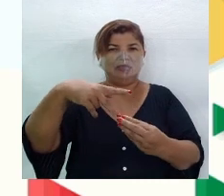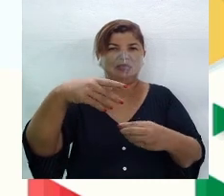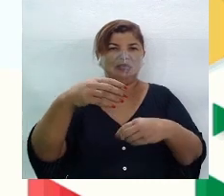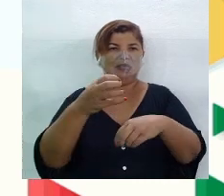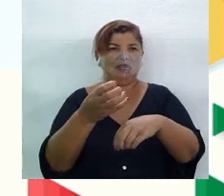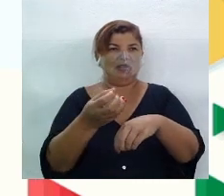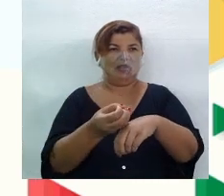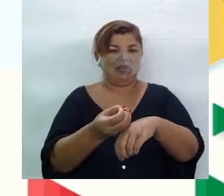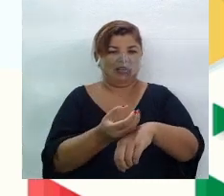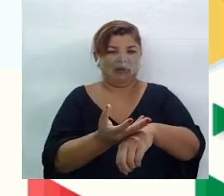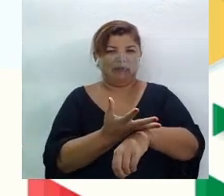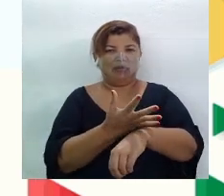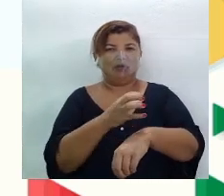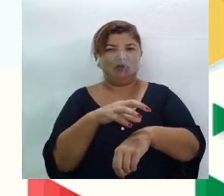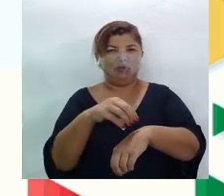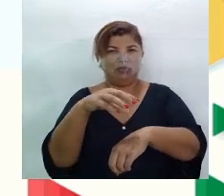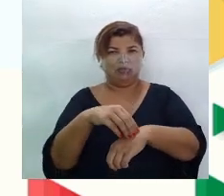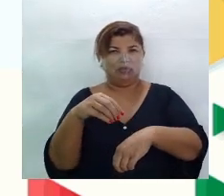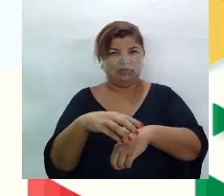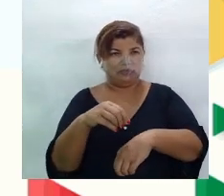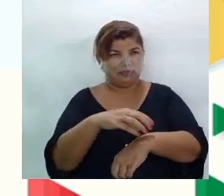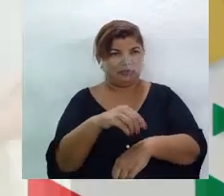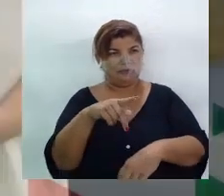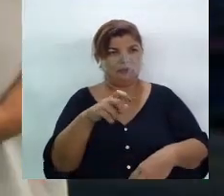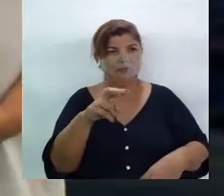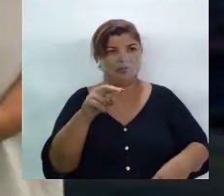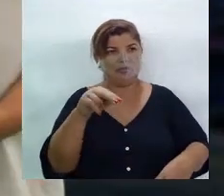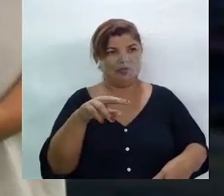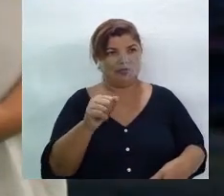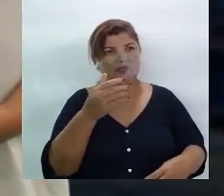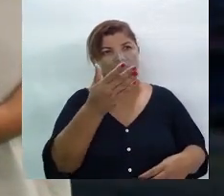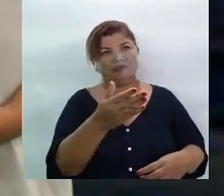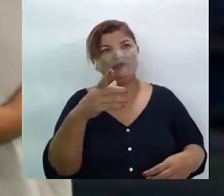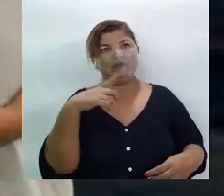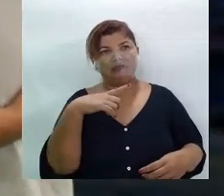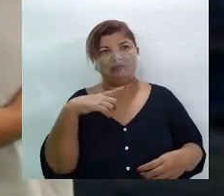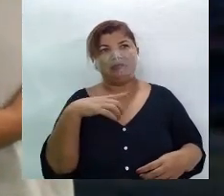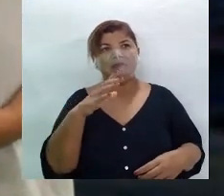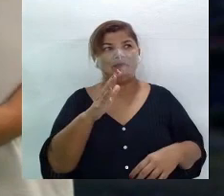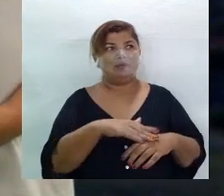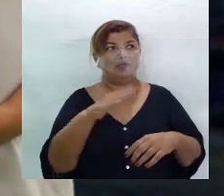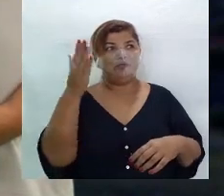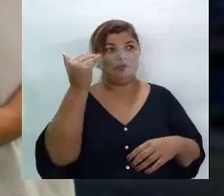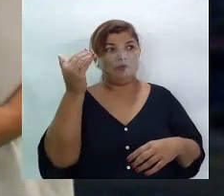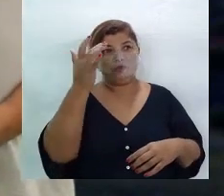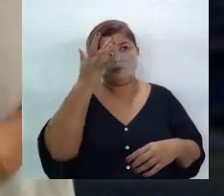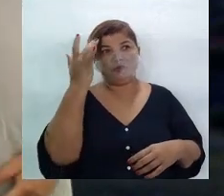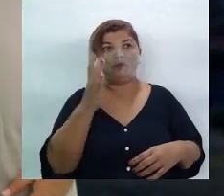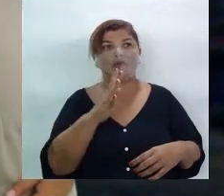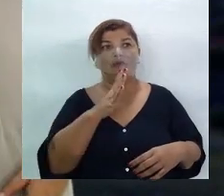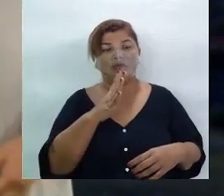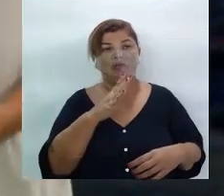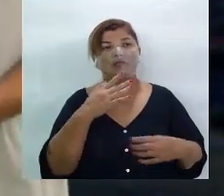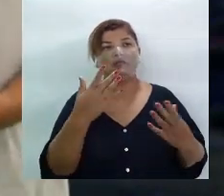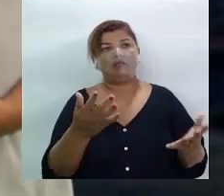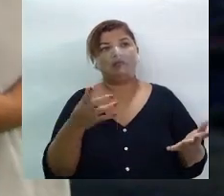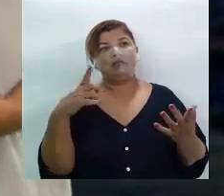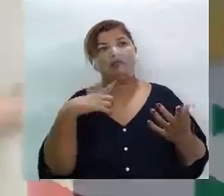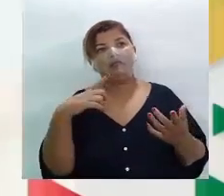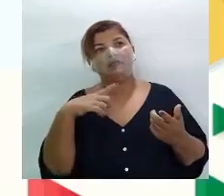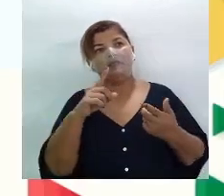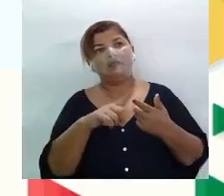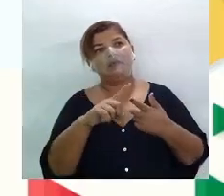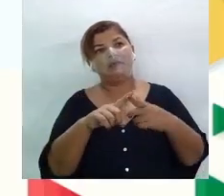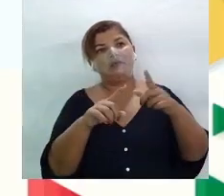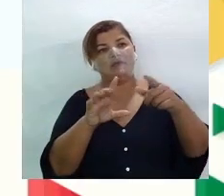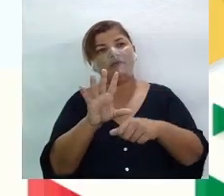uma das lendas mais conhecidas, né, do nosso Recife e mais assustadoras também. Por isso que eu também trouxe aqui uma foto